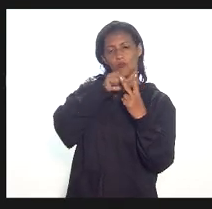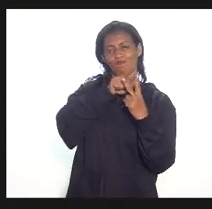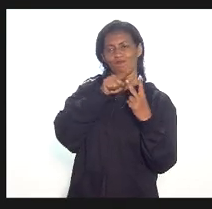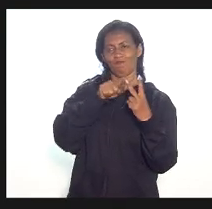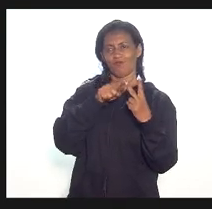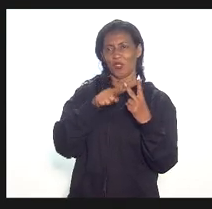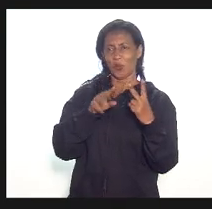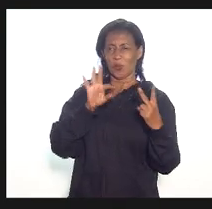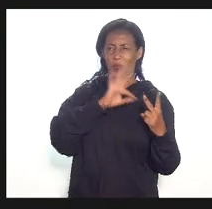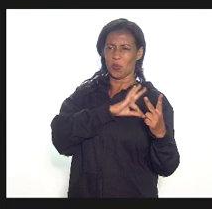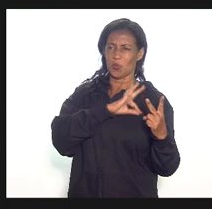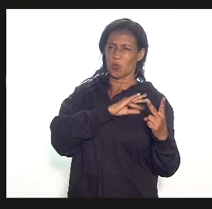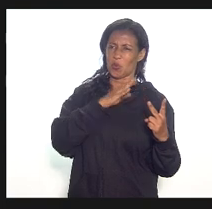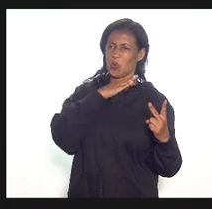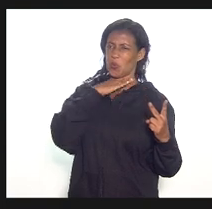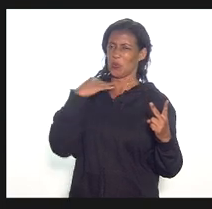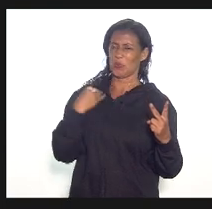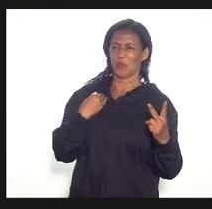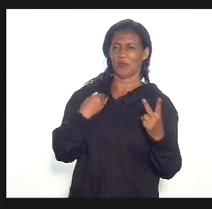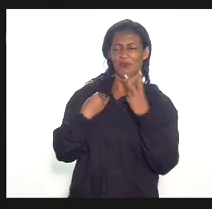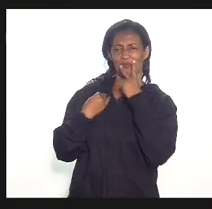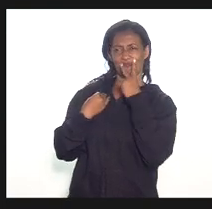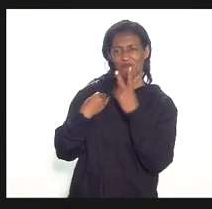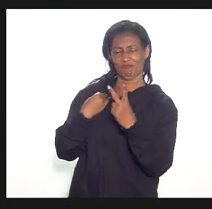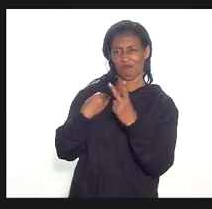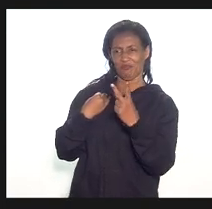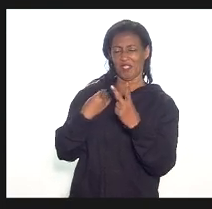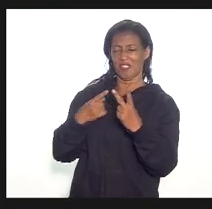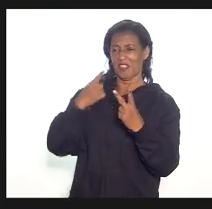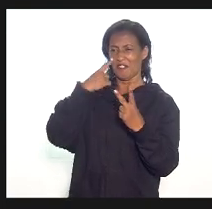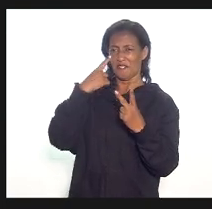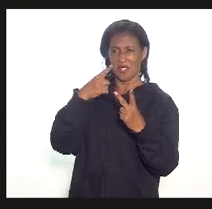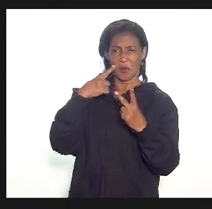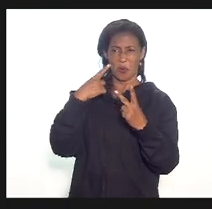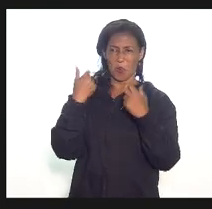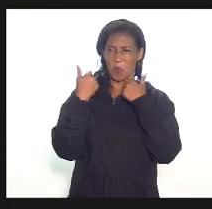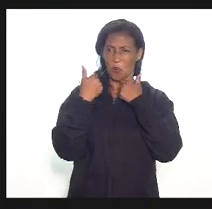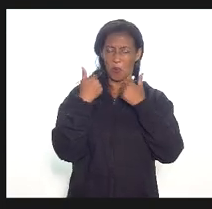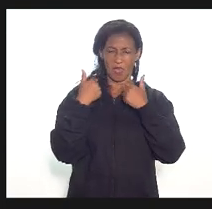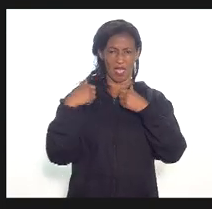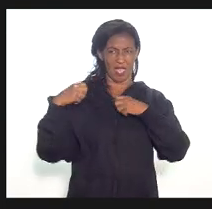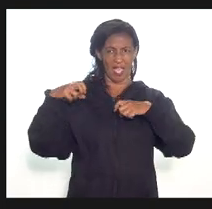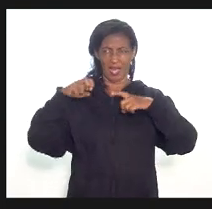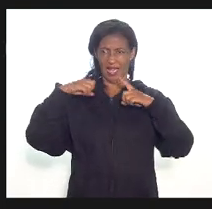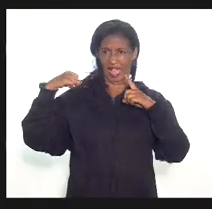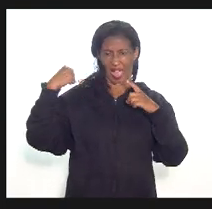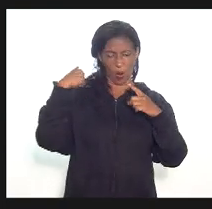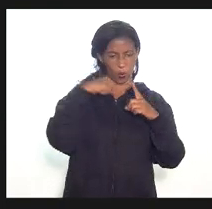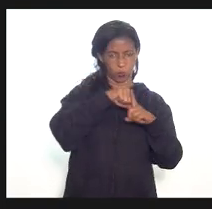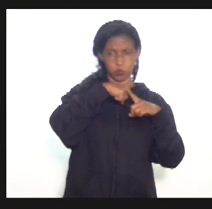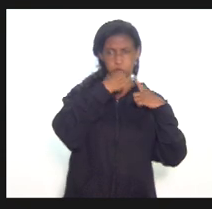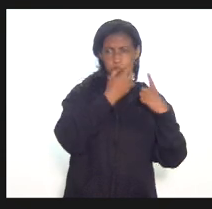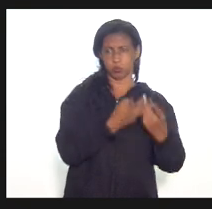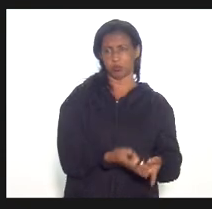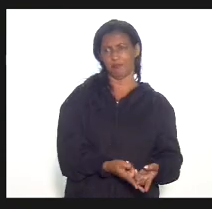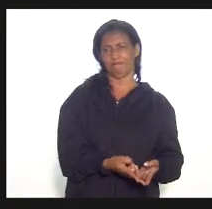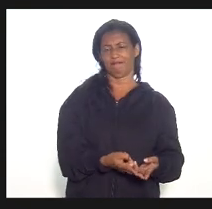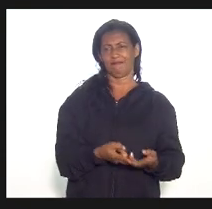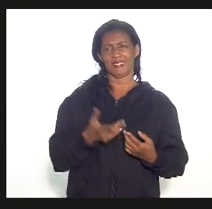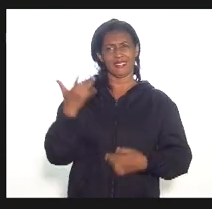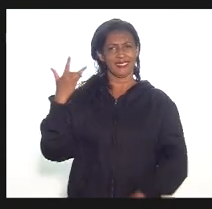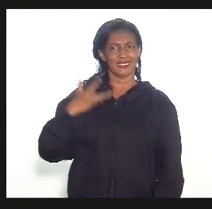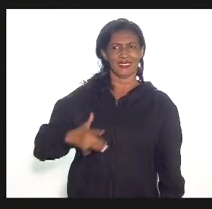brutalmente assassinados nós vimos policiais militares sendo atropelados e isso tudo é muito lamentável